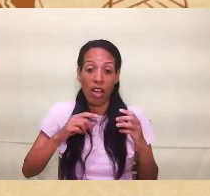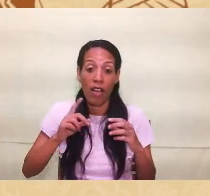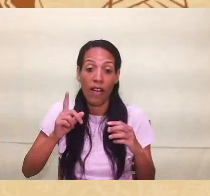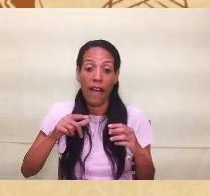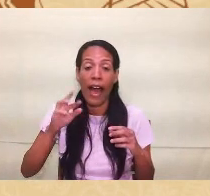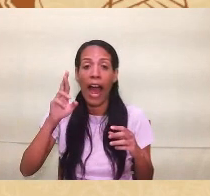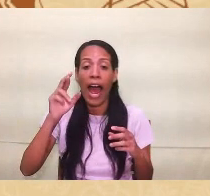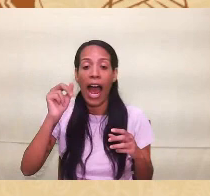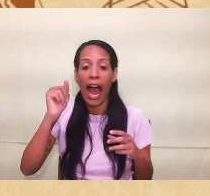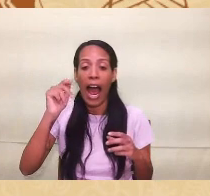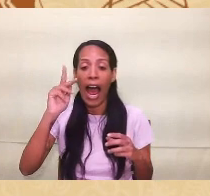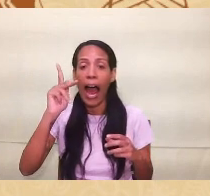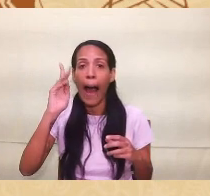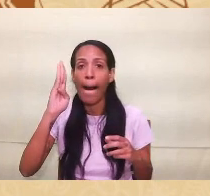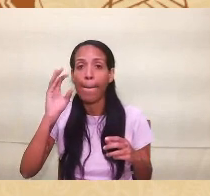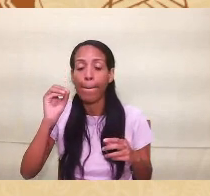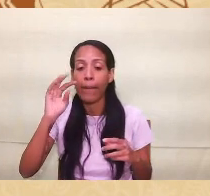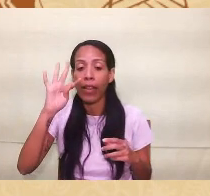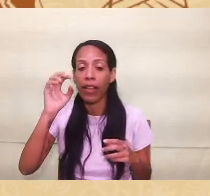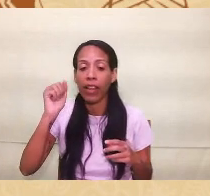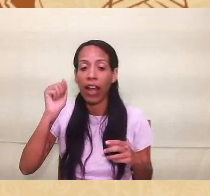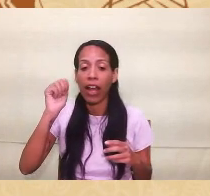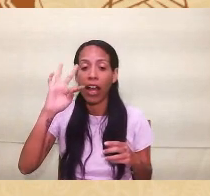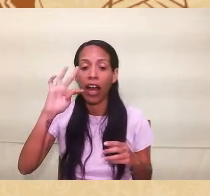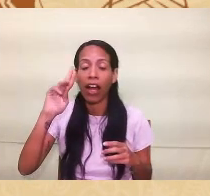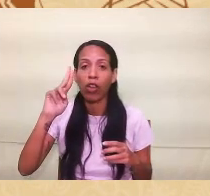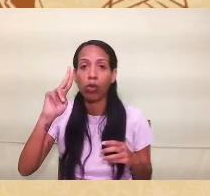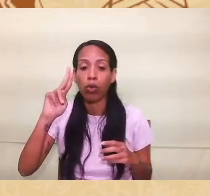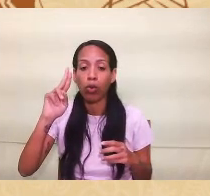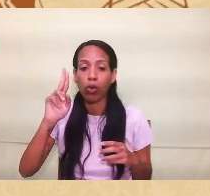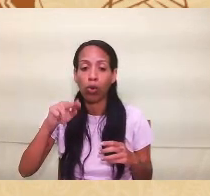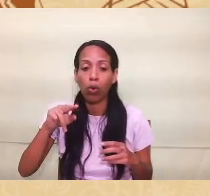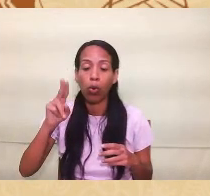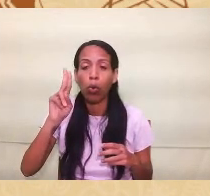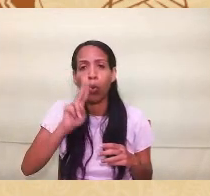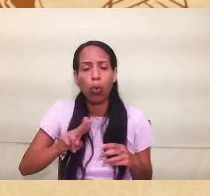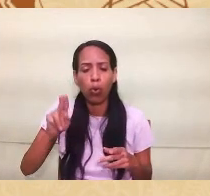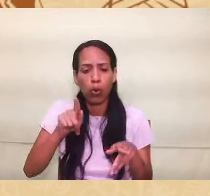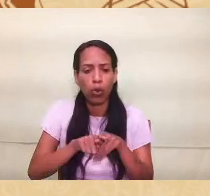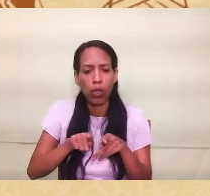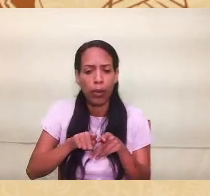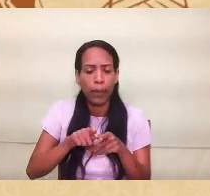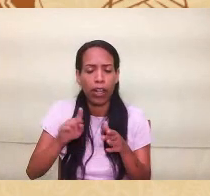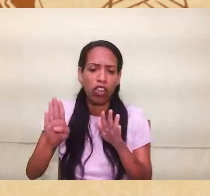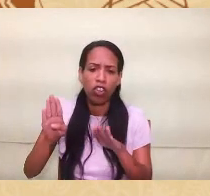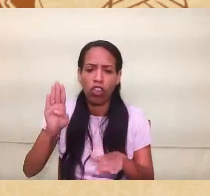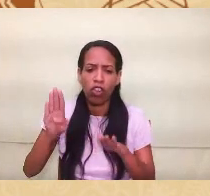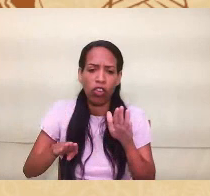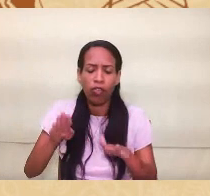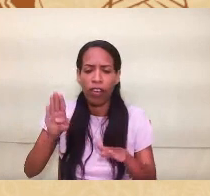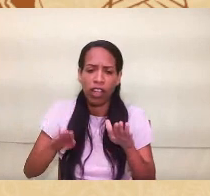tatu. Dos sagrados tatu. Eu uso de vez em quando